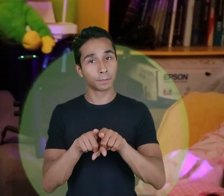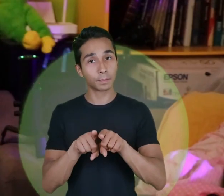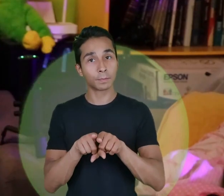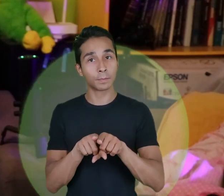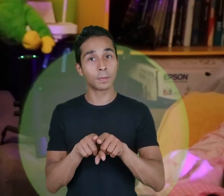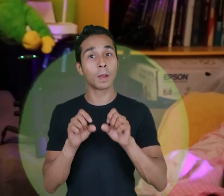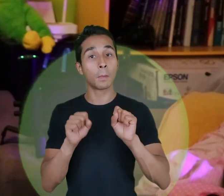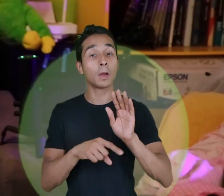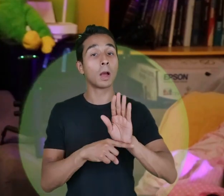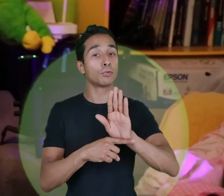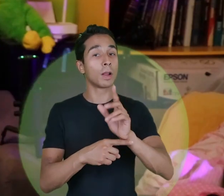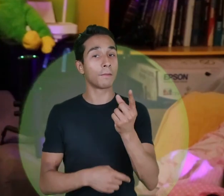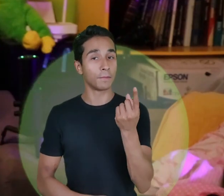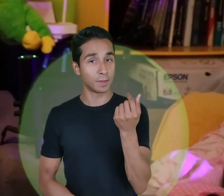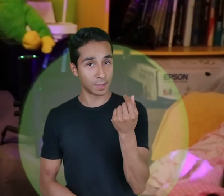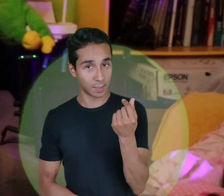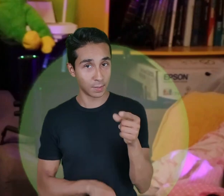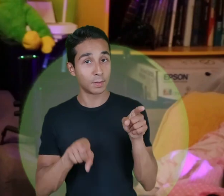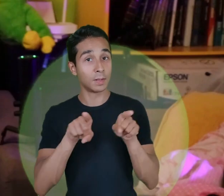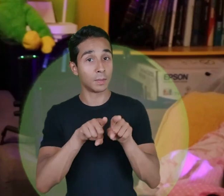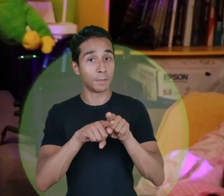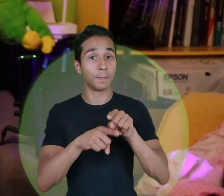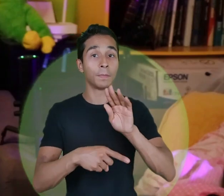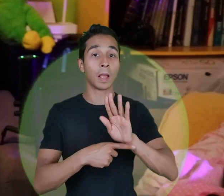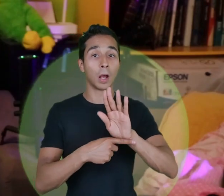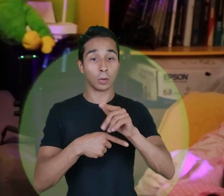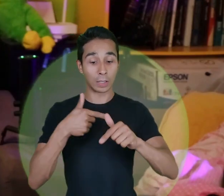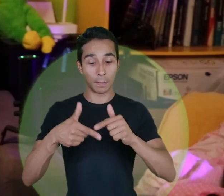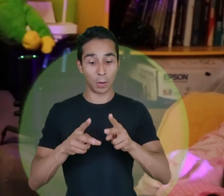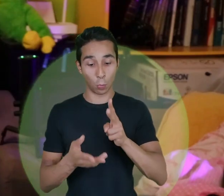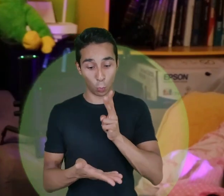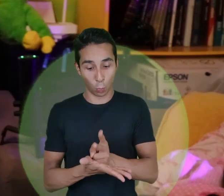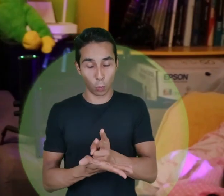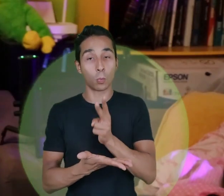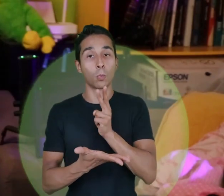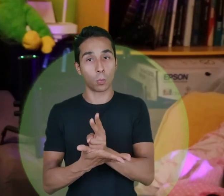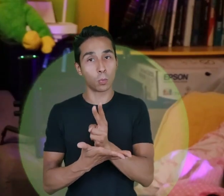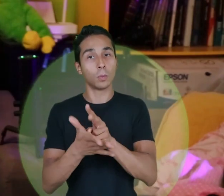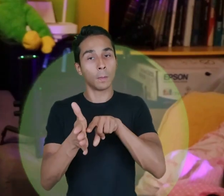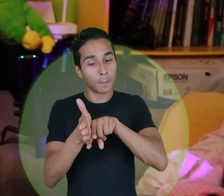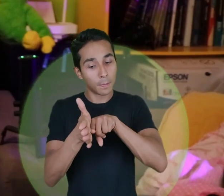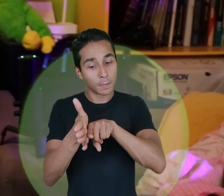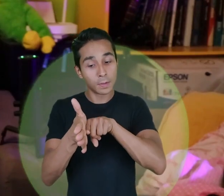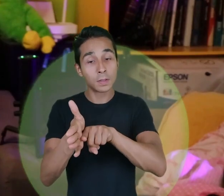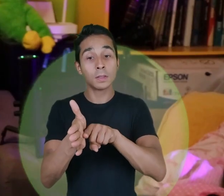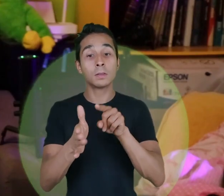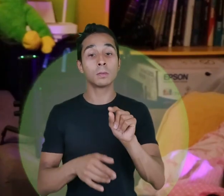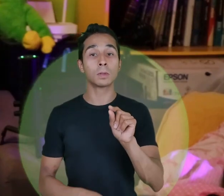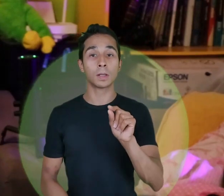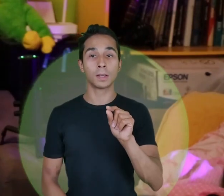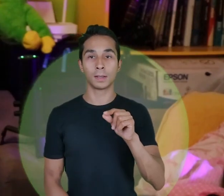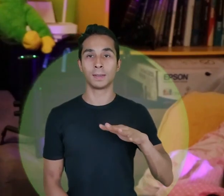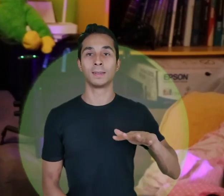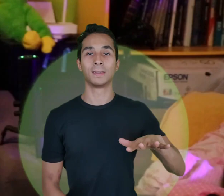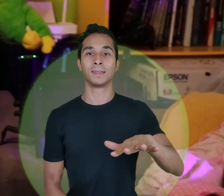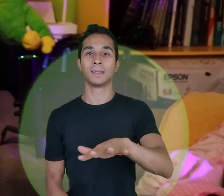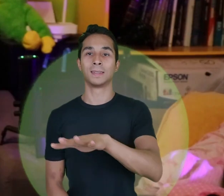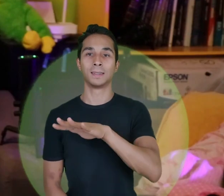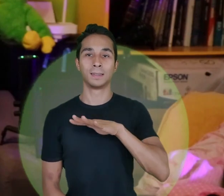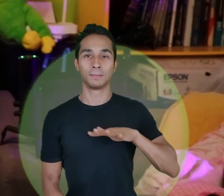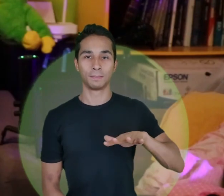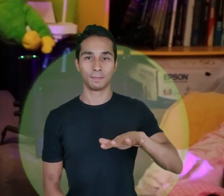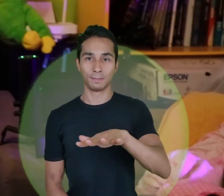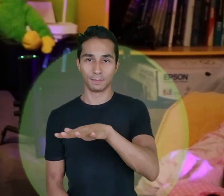podem trazer, tipo, não só benefícios financeiros, mas também como de continuidade, como processo de pesquisa, é o espaço, né?